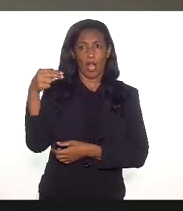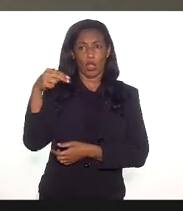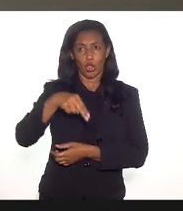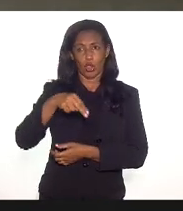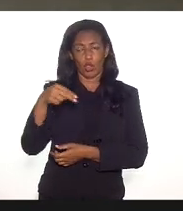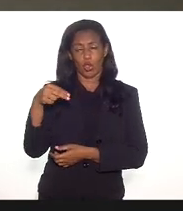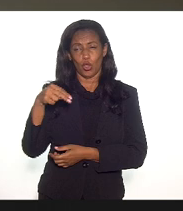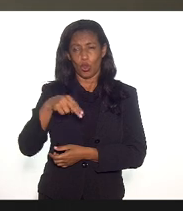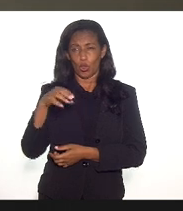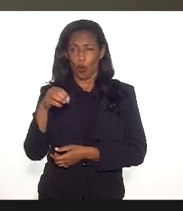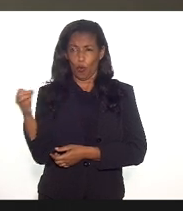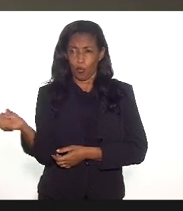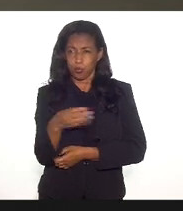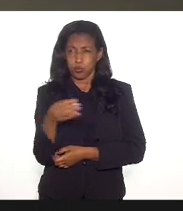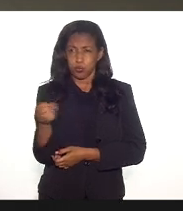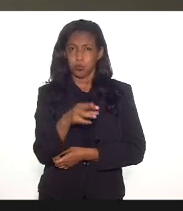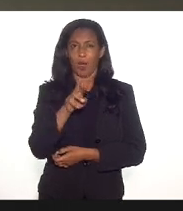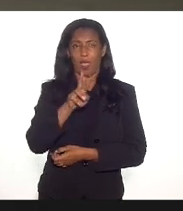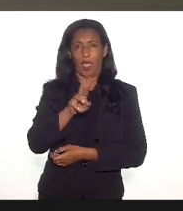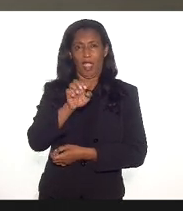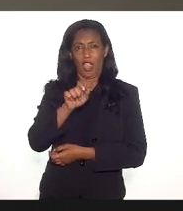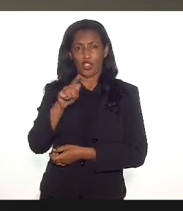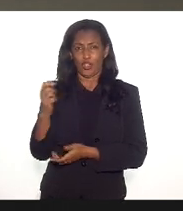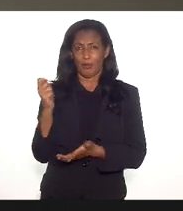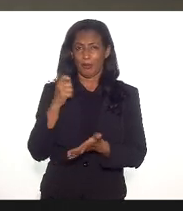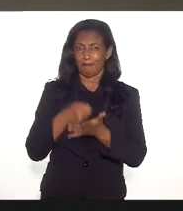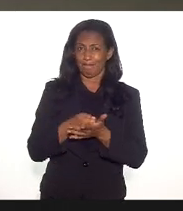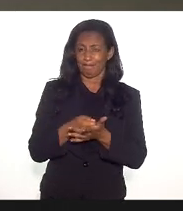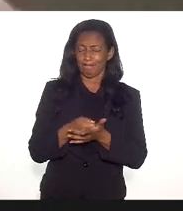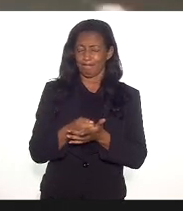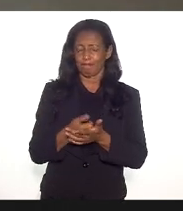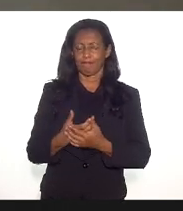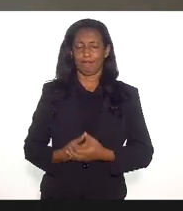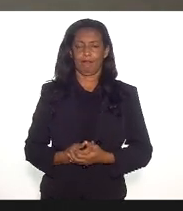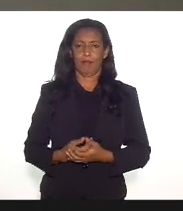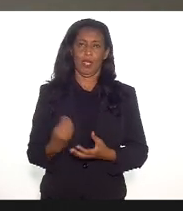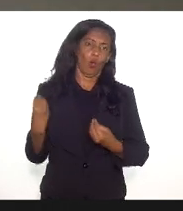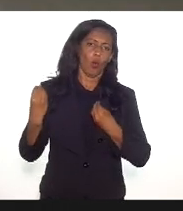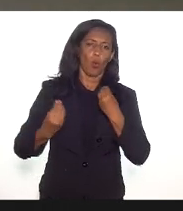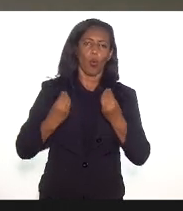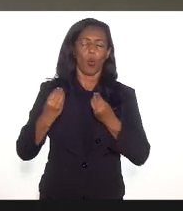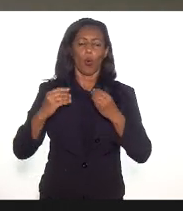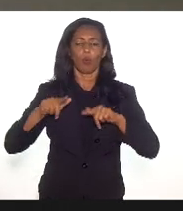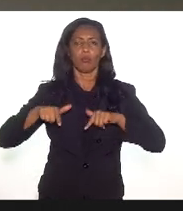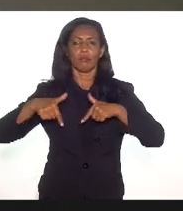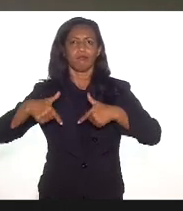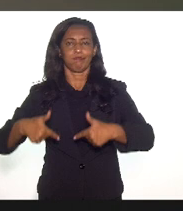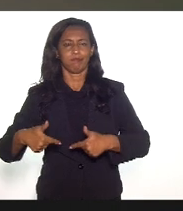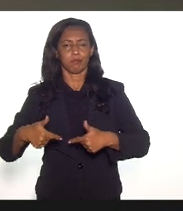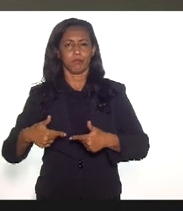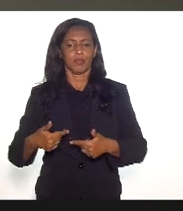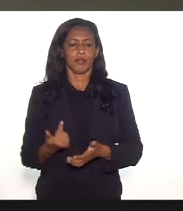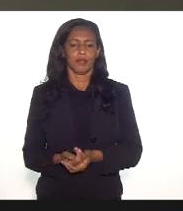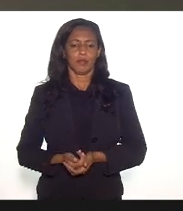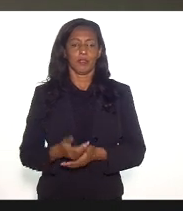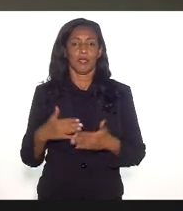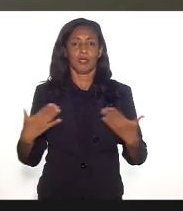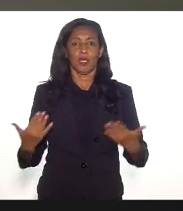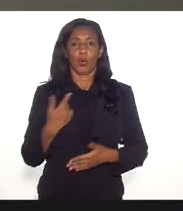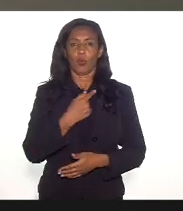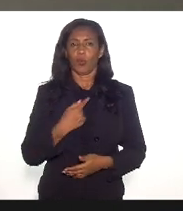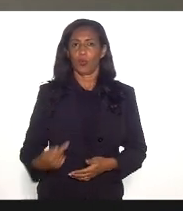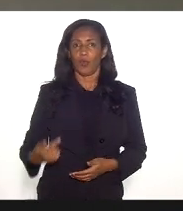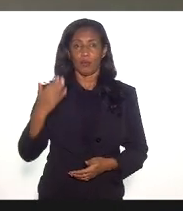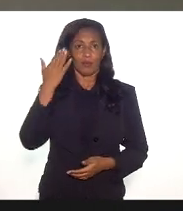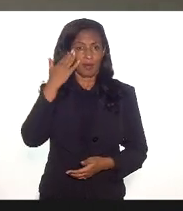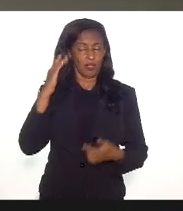regime. Como nós enfrentarmos isso? Então, não há, o governo entende a